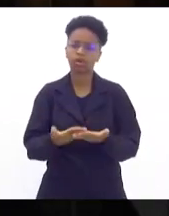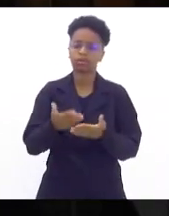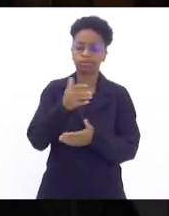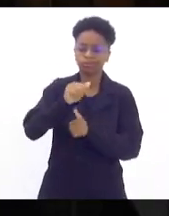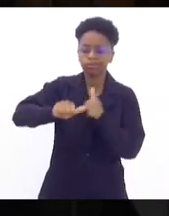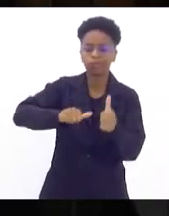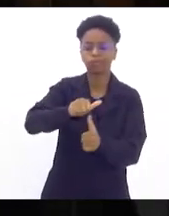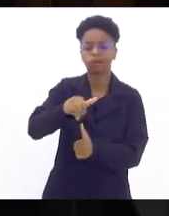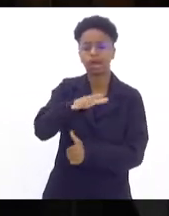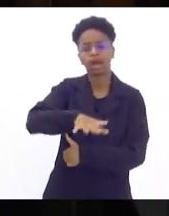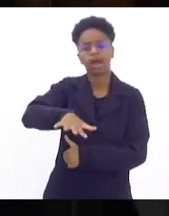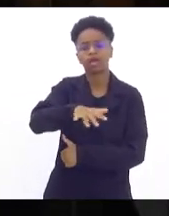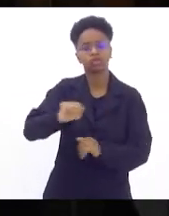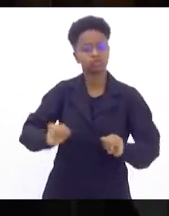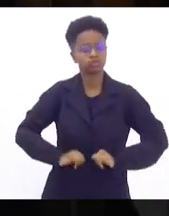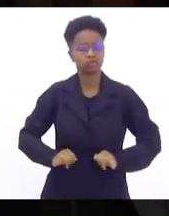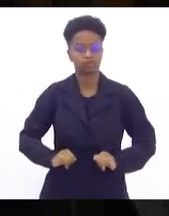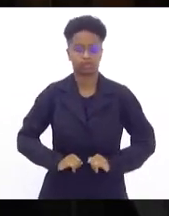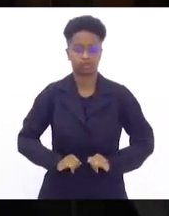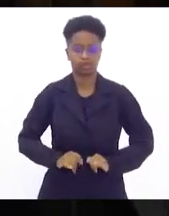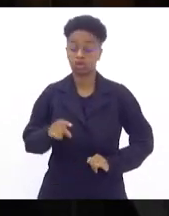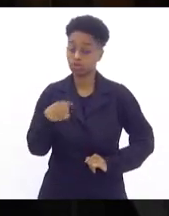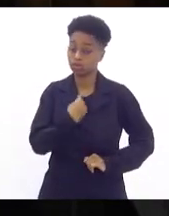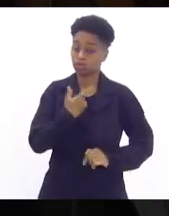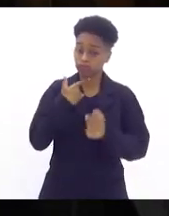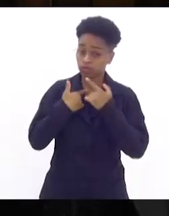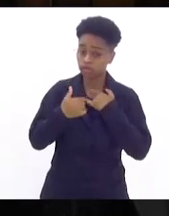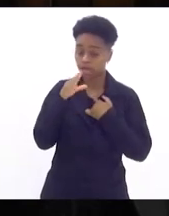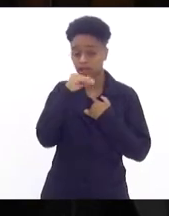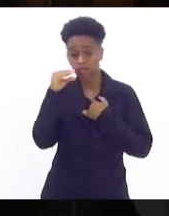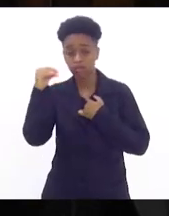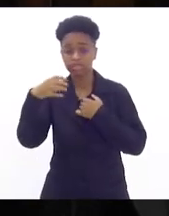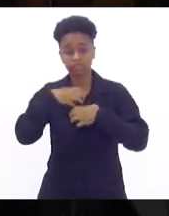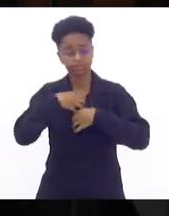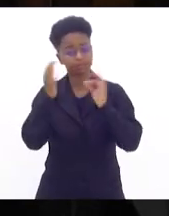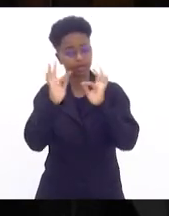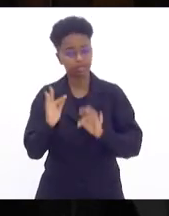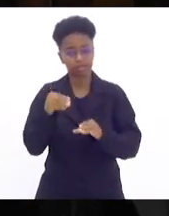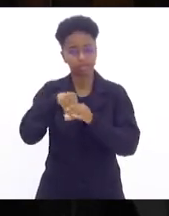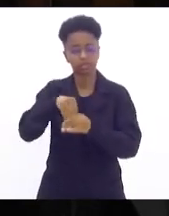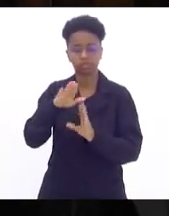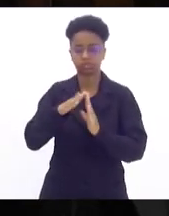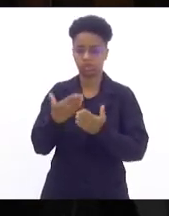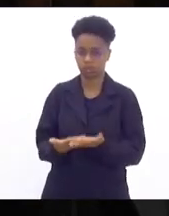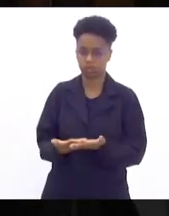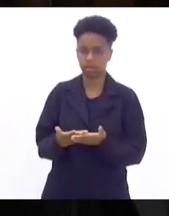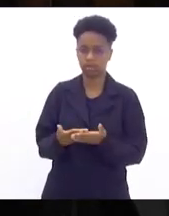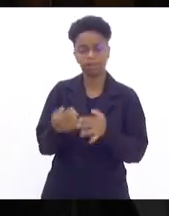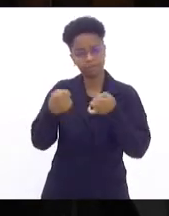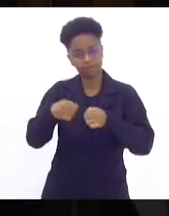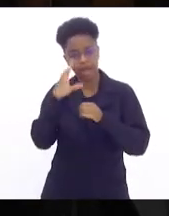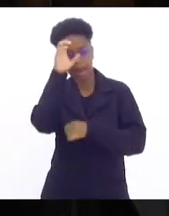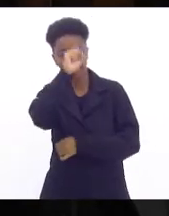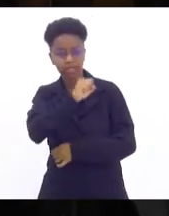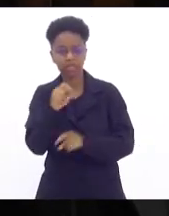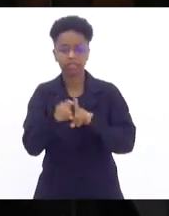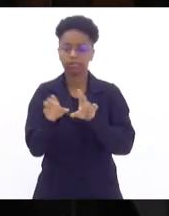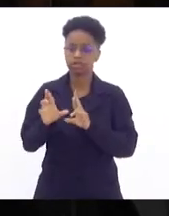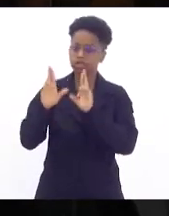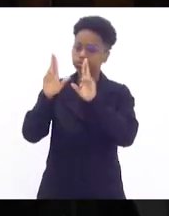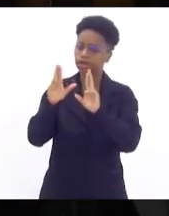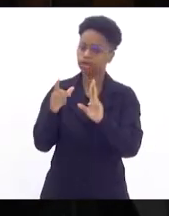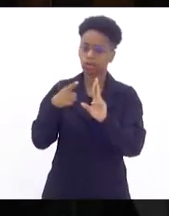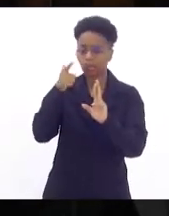transformando num ambiente de sofrimento a gente quer que nossos adolescentes sejam felizes na escola aprendam Esperança